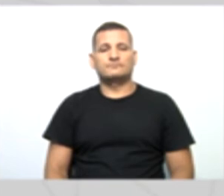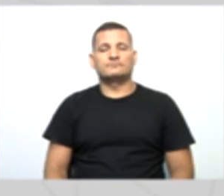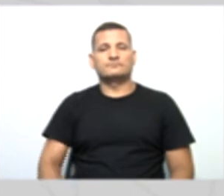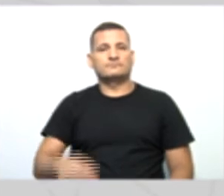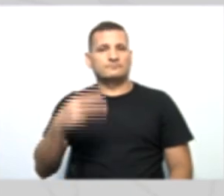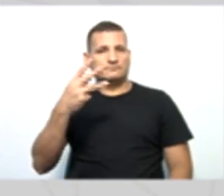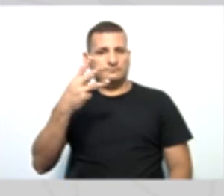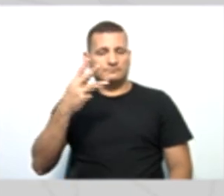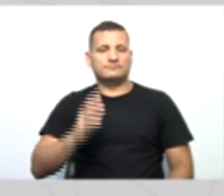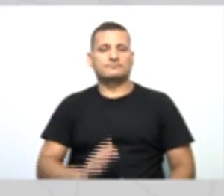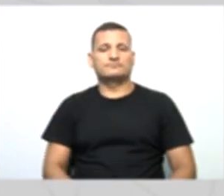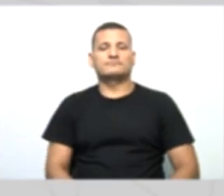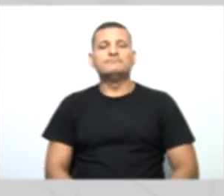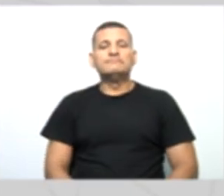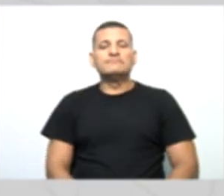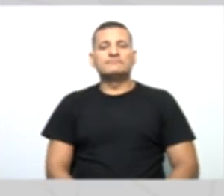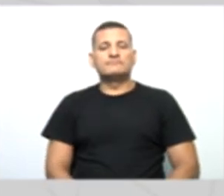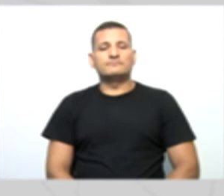terceira questão,